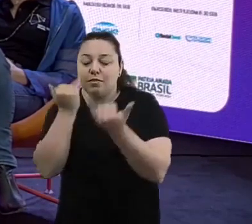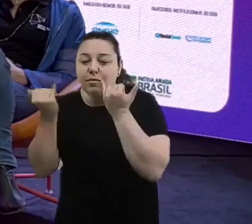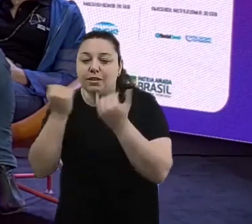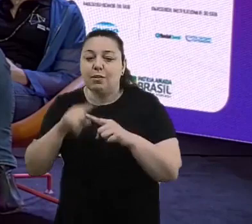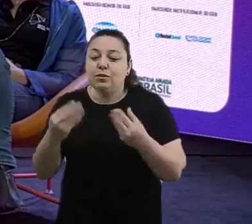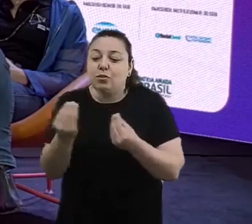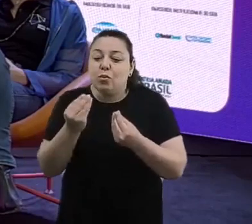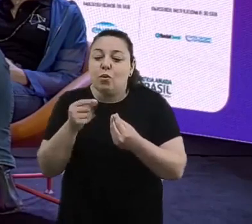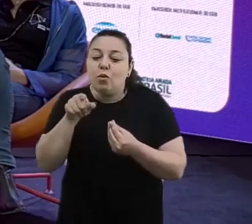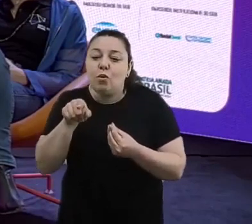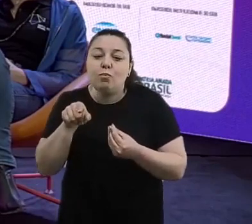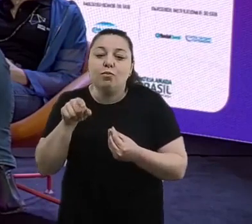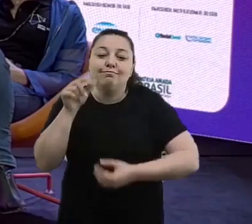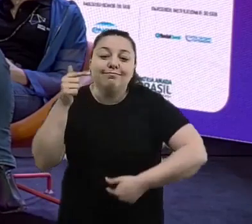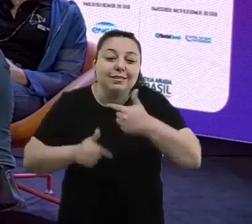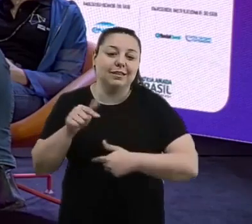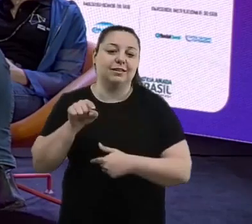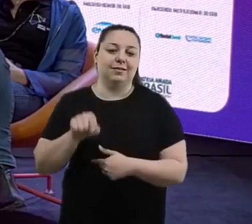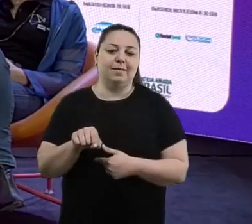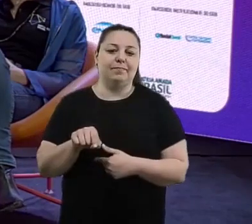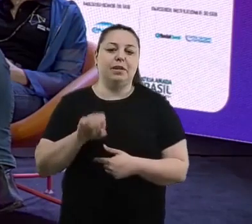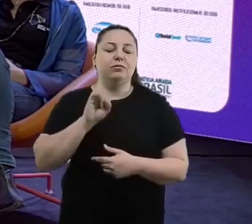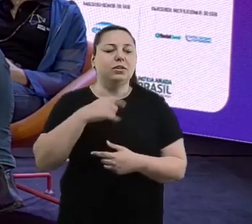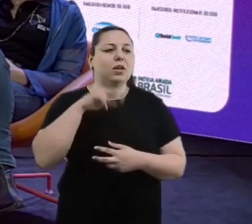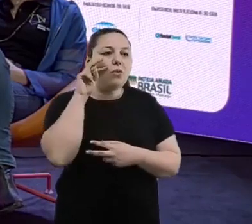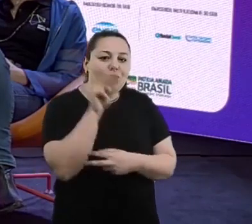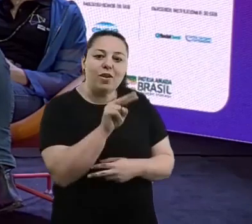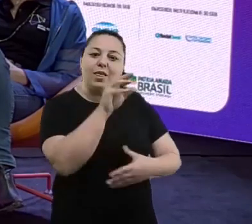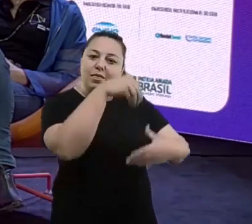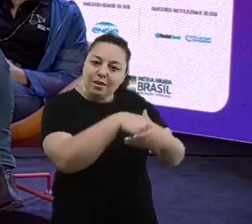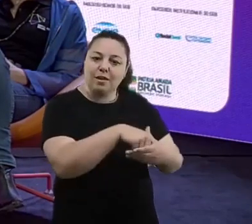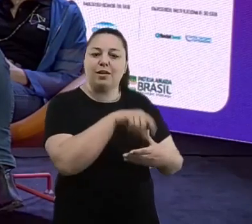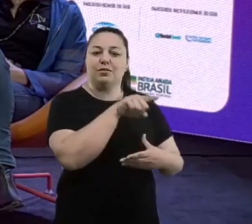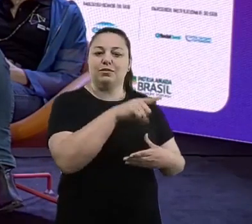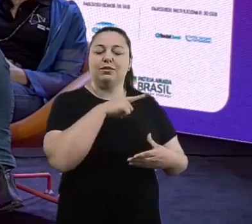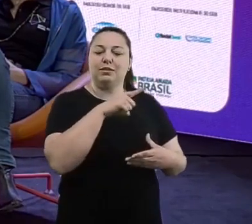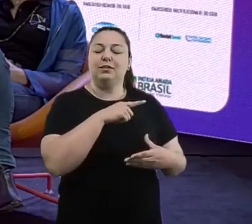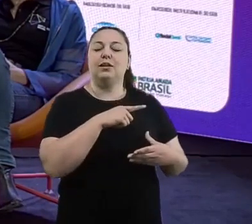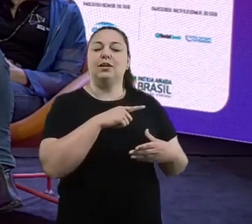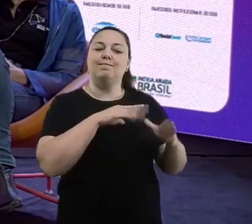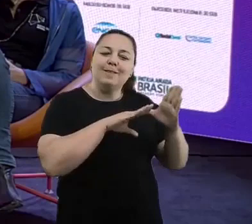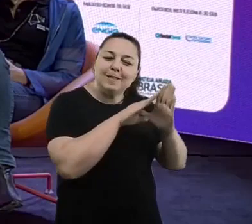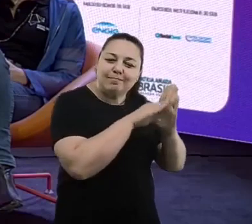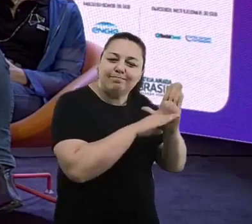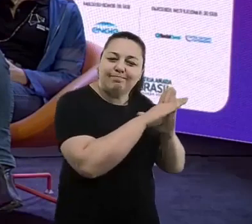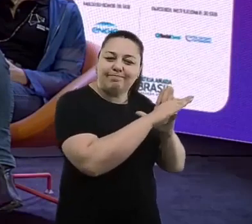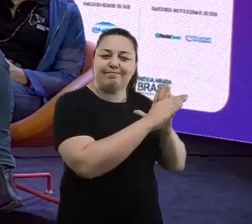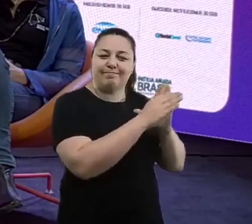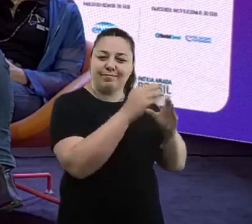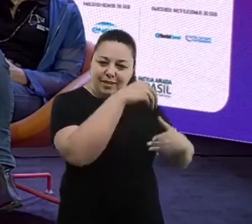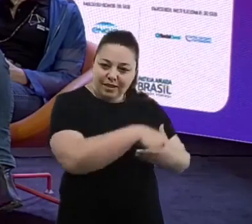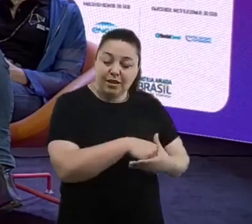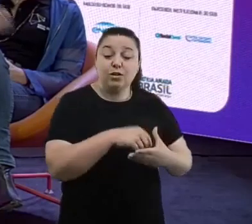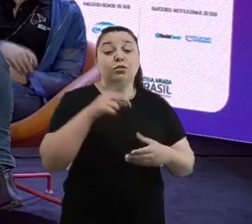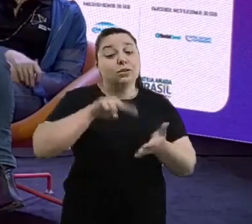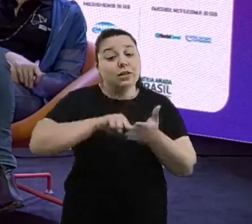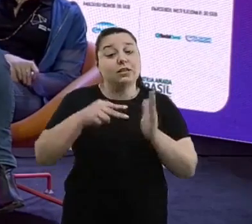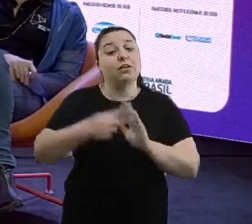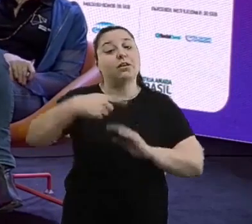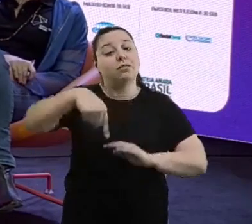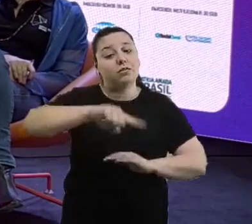BI e vê ali nota, índice, é porque depois que vocês fizeram todo esse trabalho, vocês ainda estão pensando na inteligência, e eu vou falar que vocês estão a